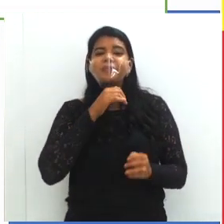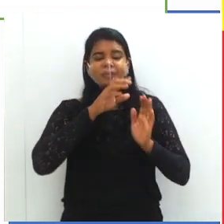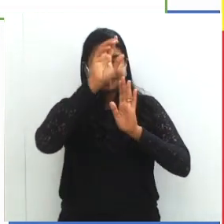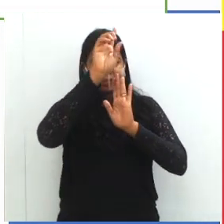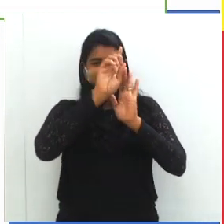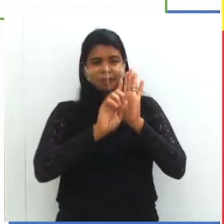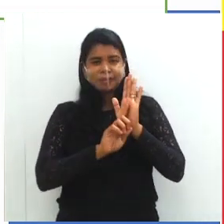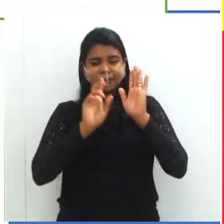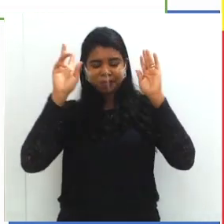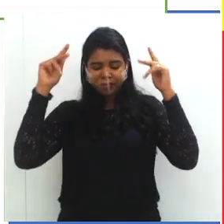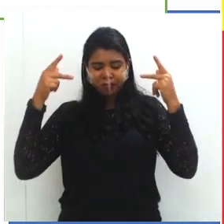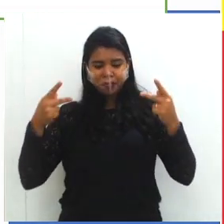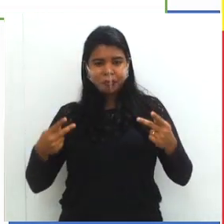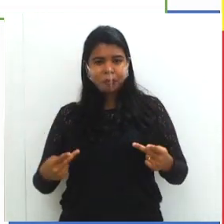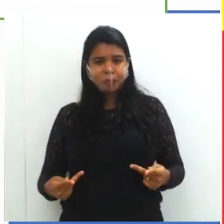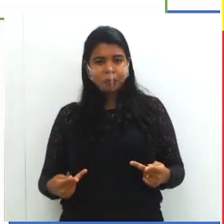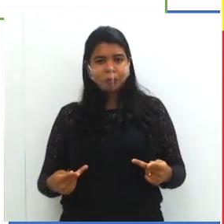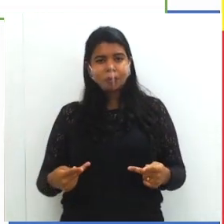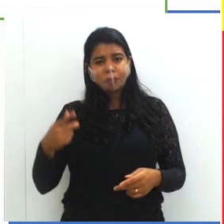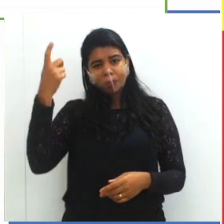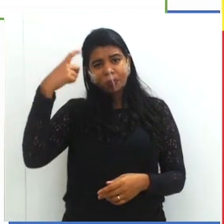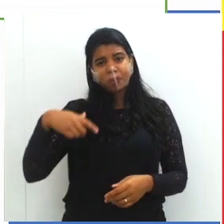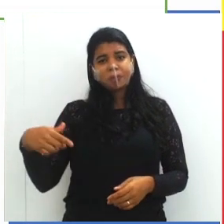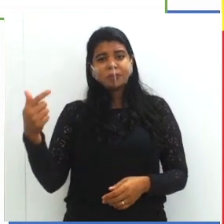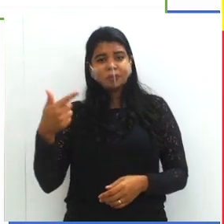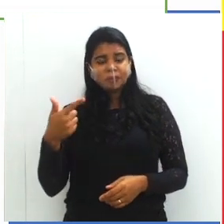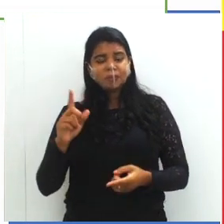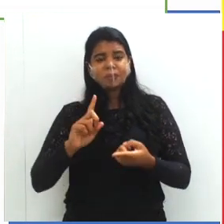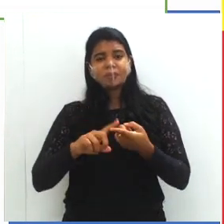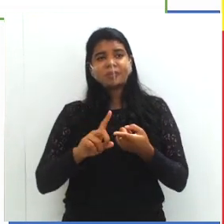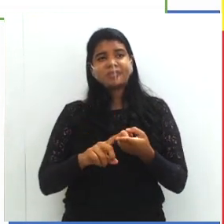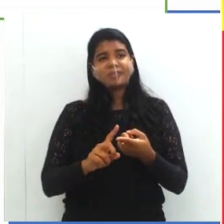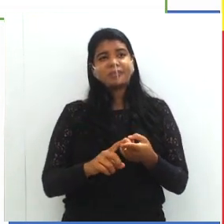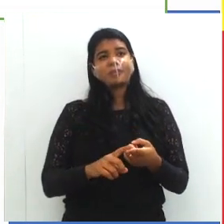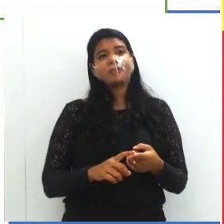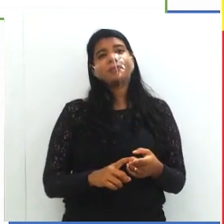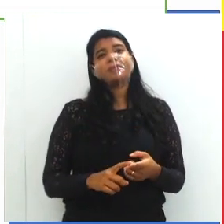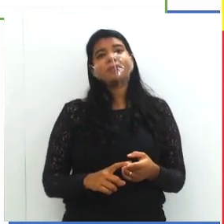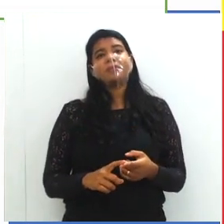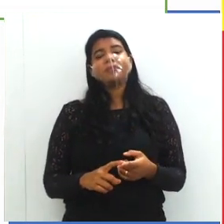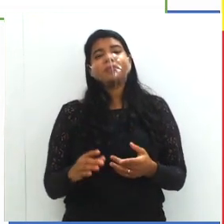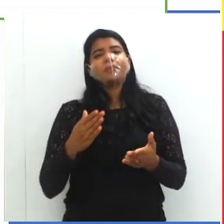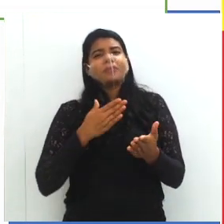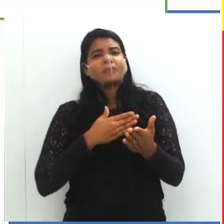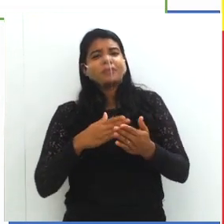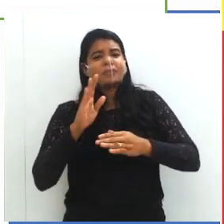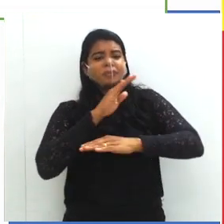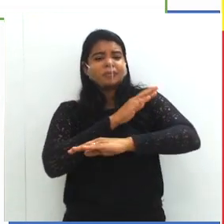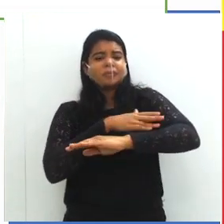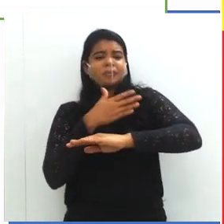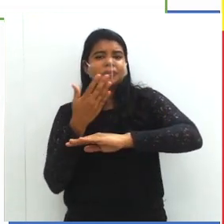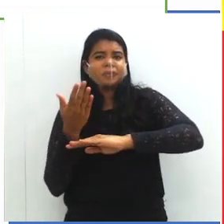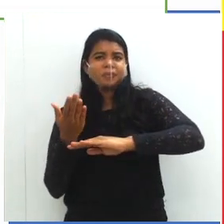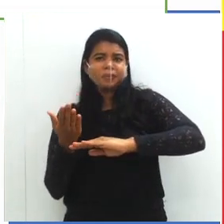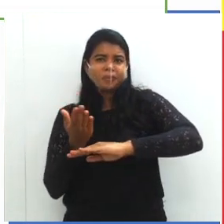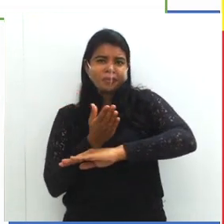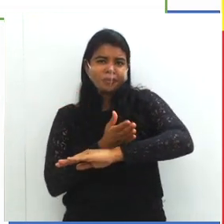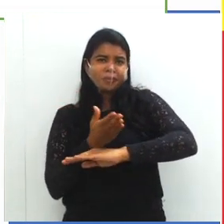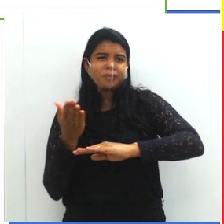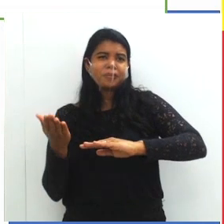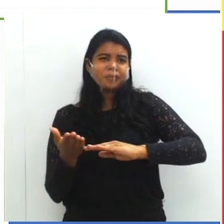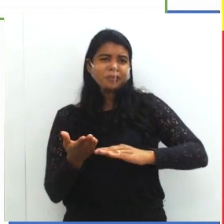questão dos direitos humanos, certo? E o segundo ponto nós temos os princípios da contemporaneidade,